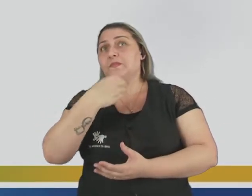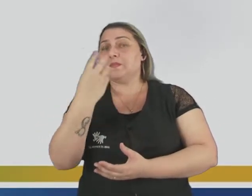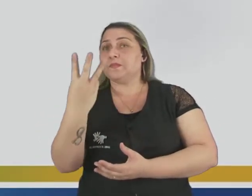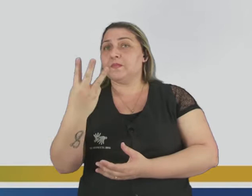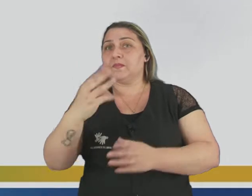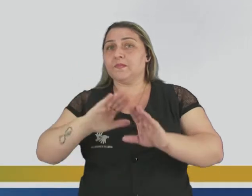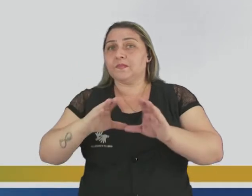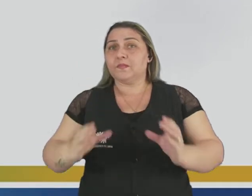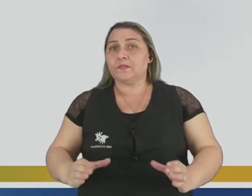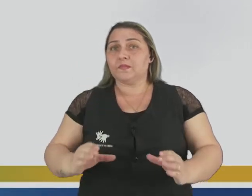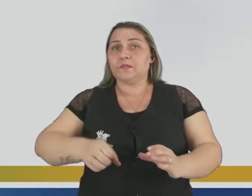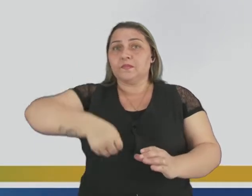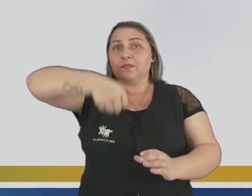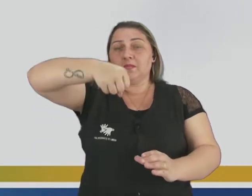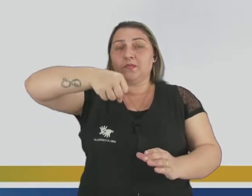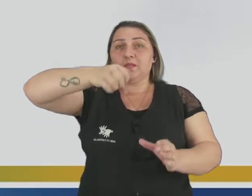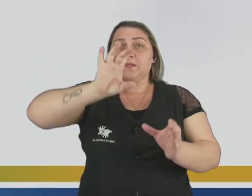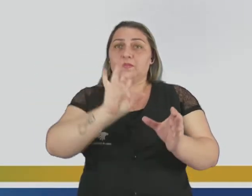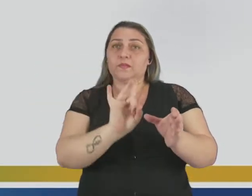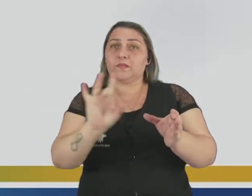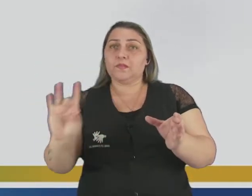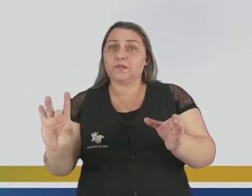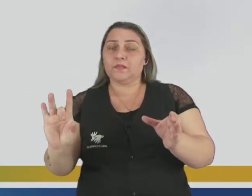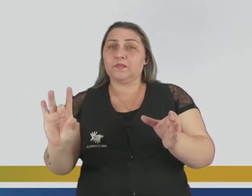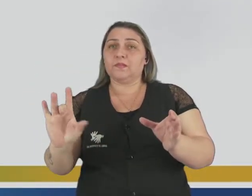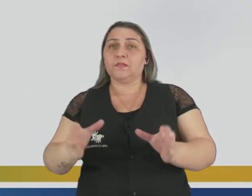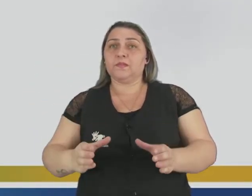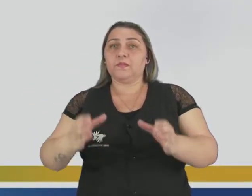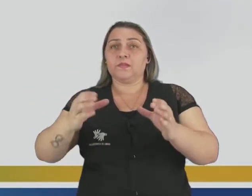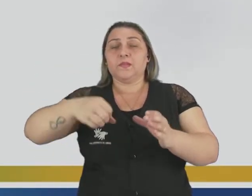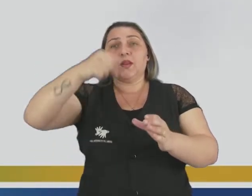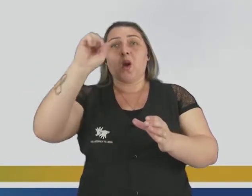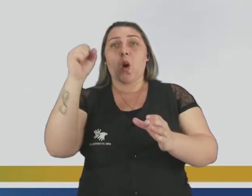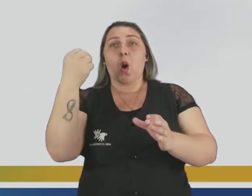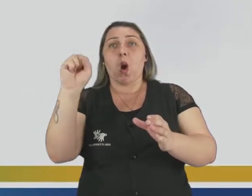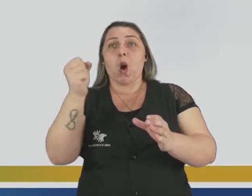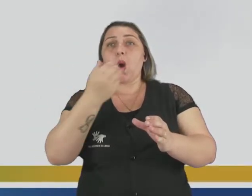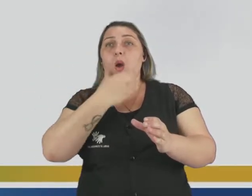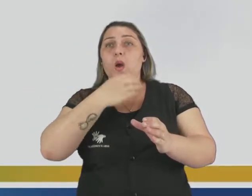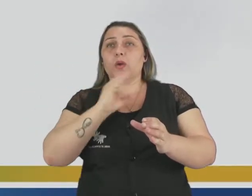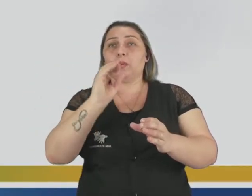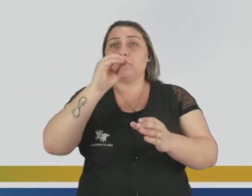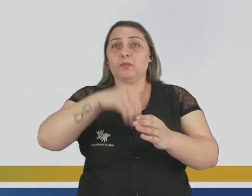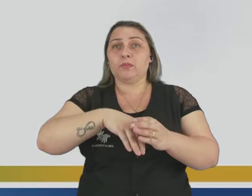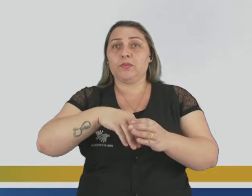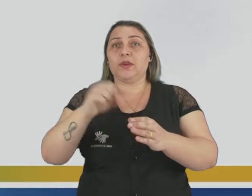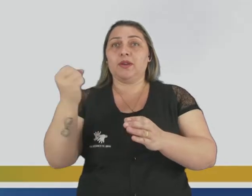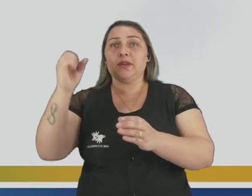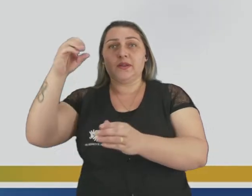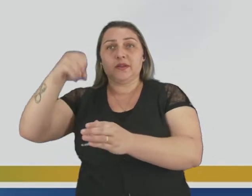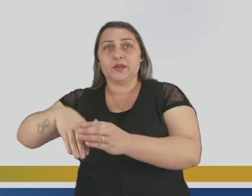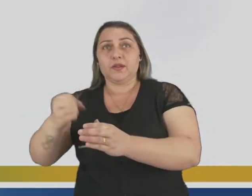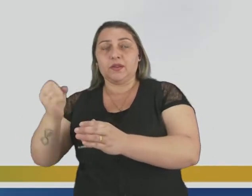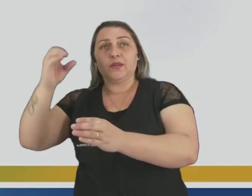3 cestas. Em cada cesta, ela colocou 8 maçãs. Veja.